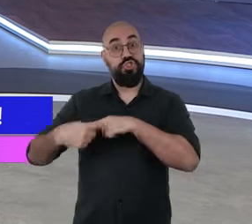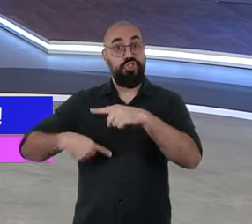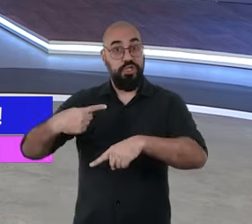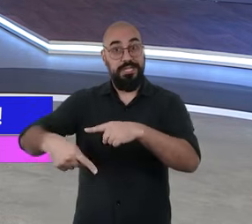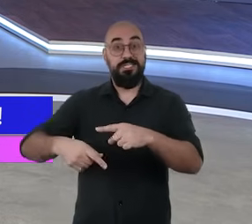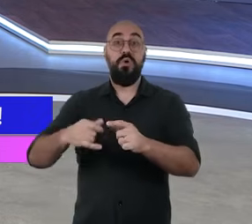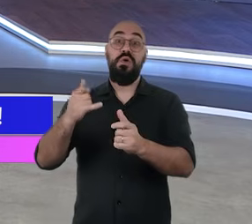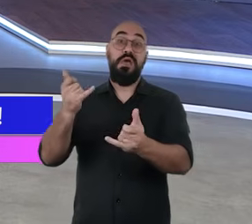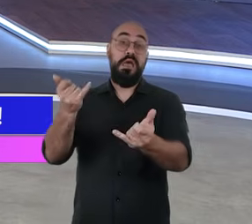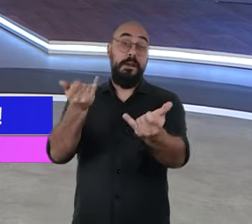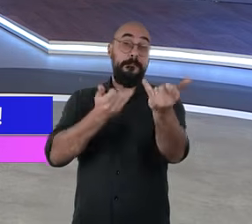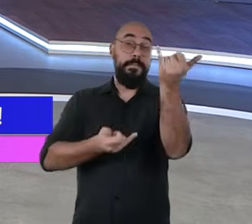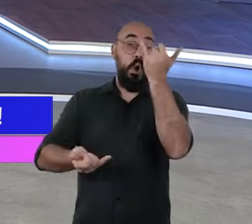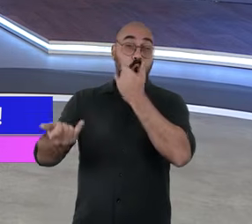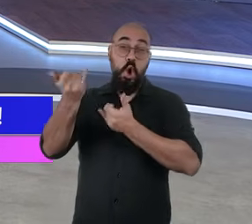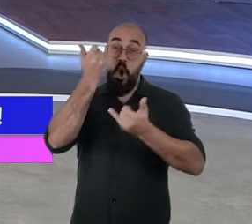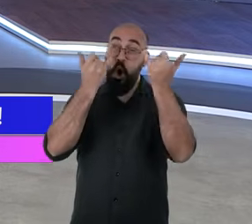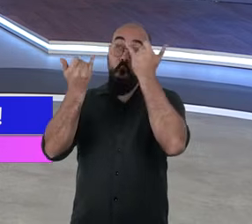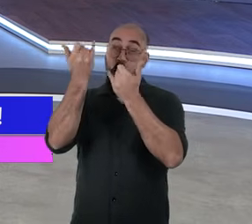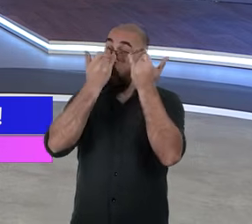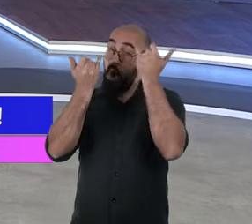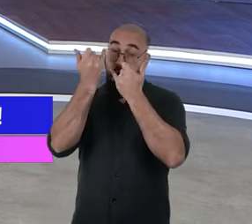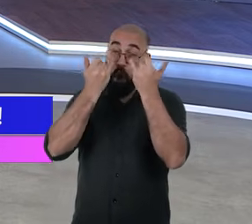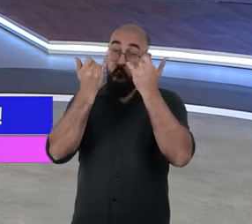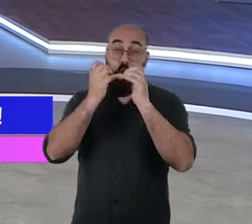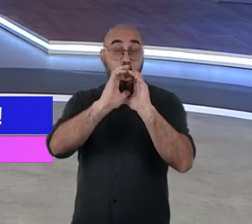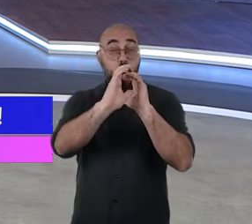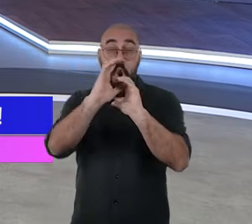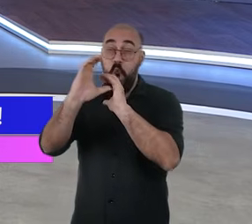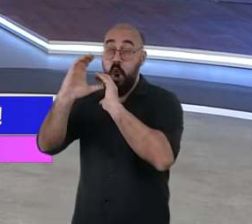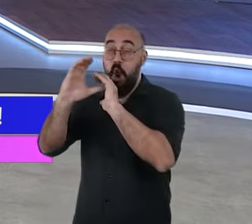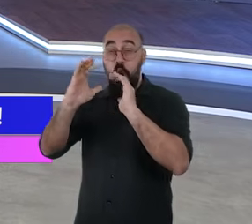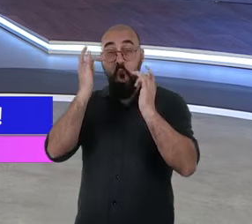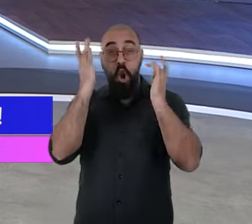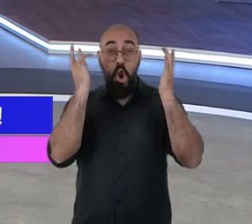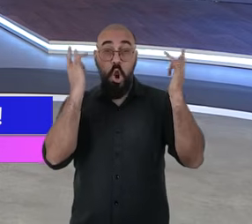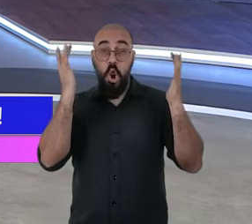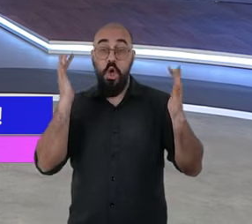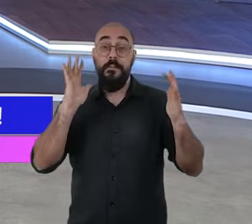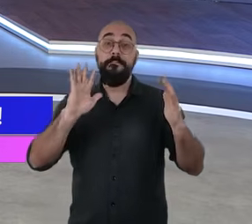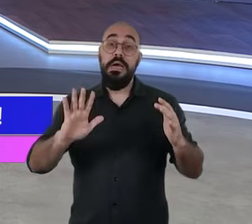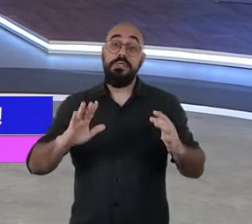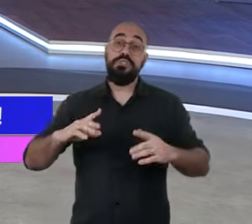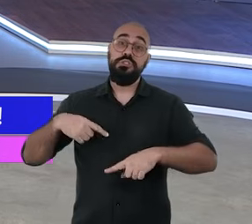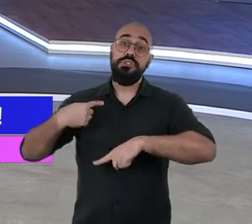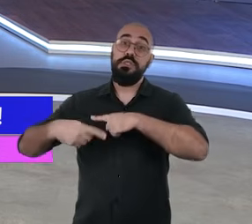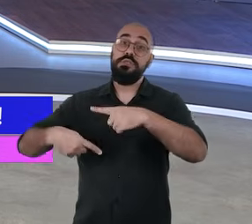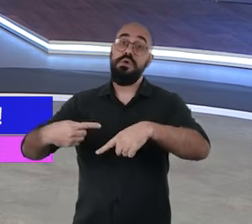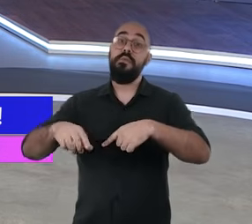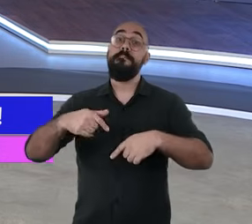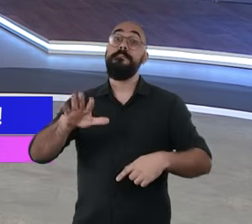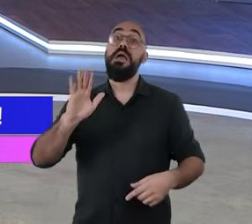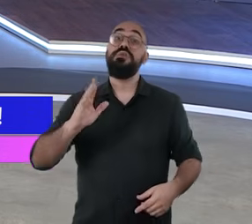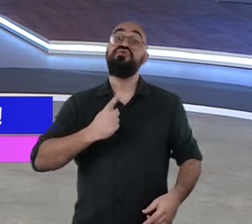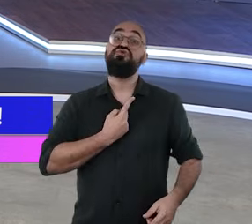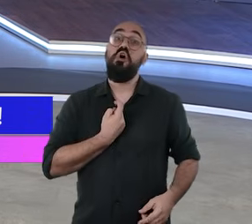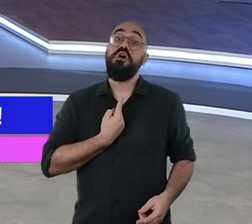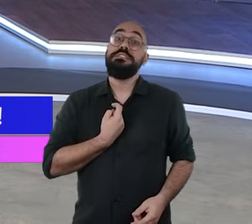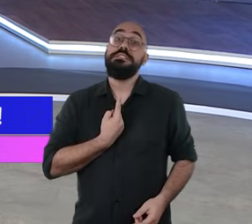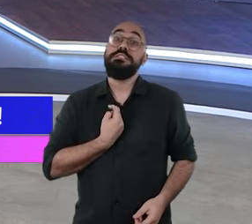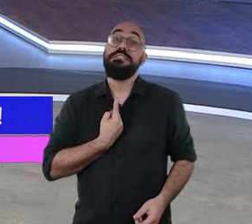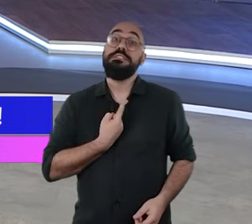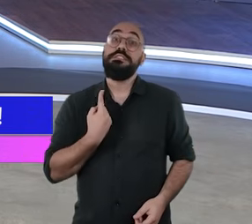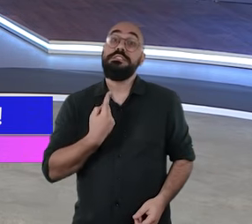tanta informação, tantos meios de comunicação, mas é a geração mais solitária de